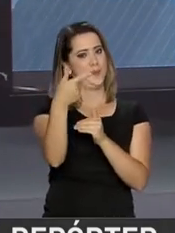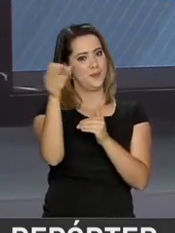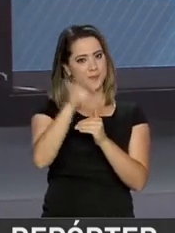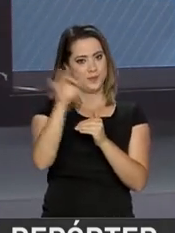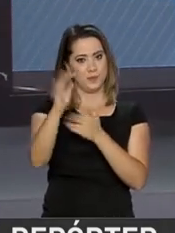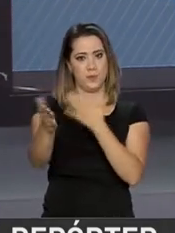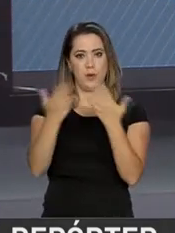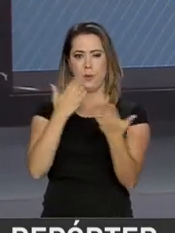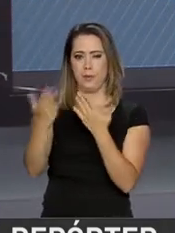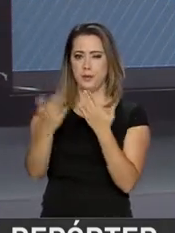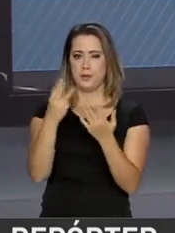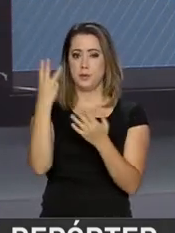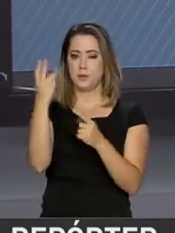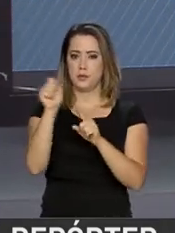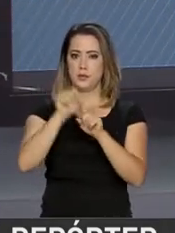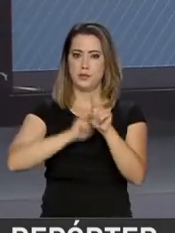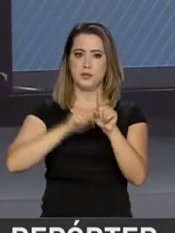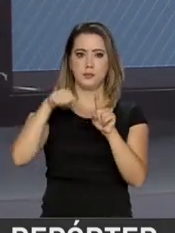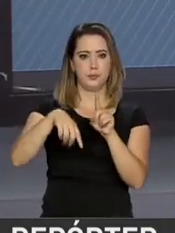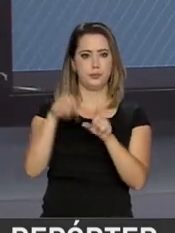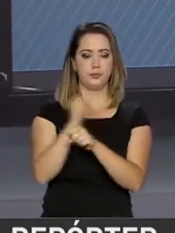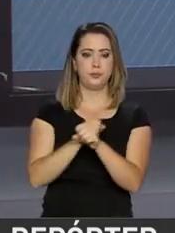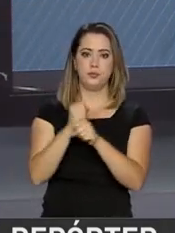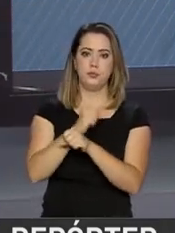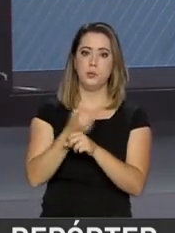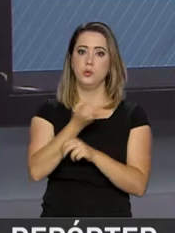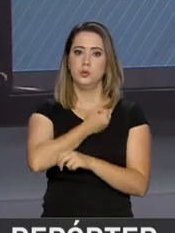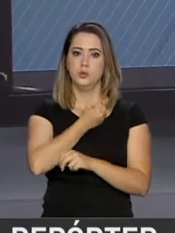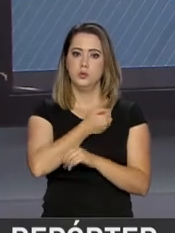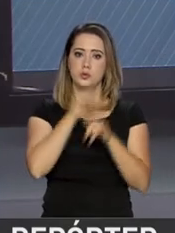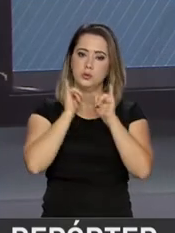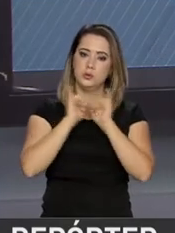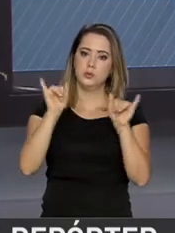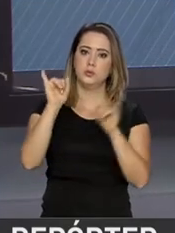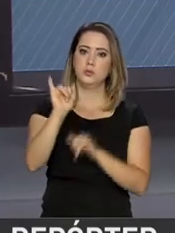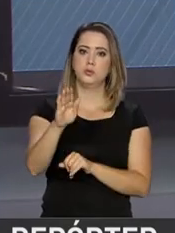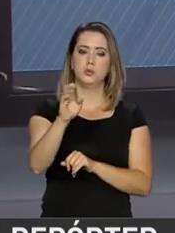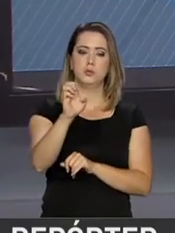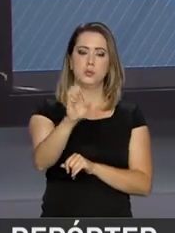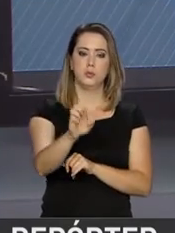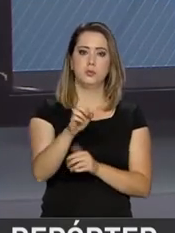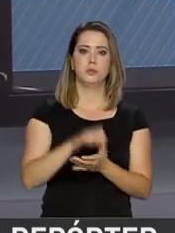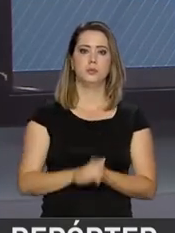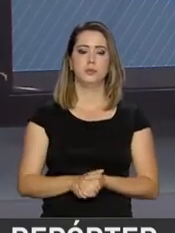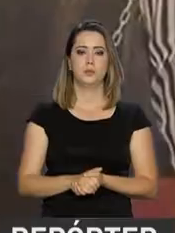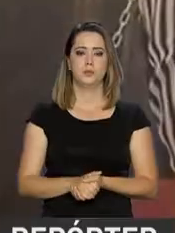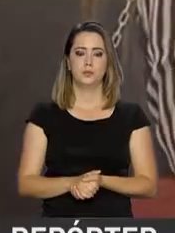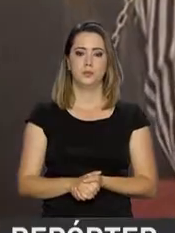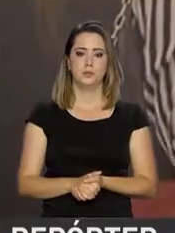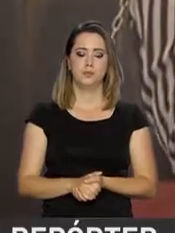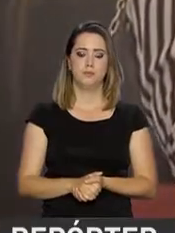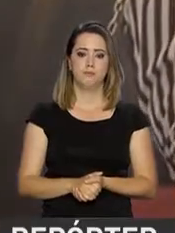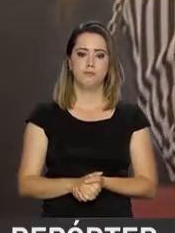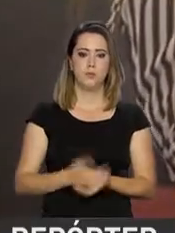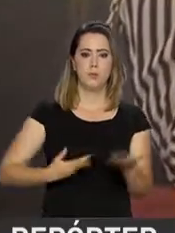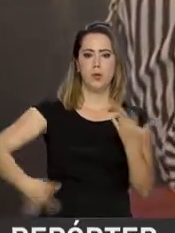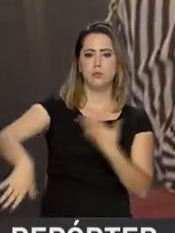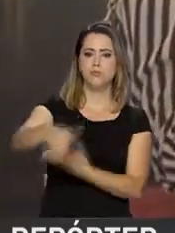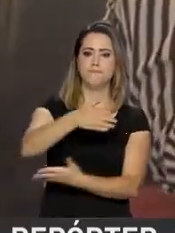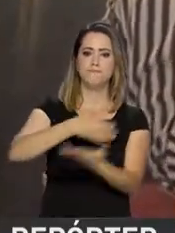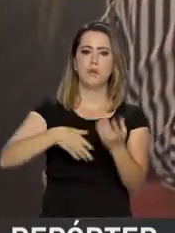aos três primeiros meses deste ano os dados foram divulgados pelo ibge o movimento no comércio